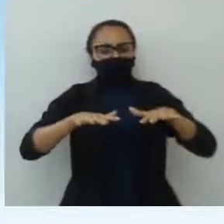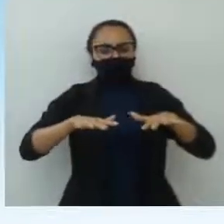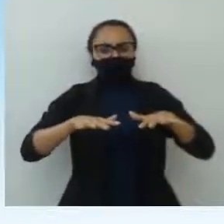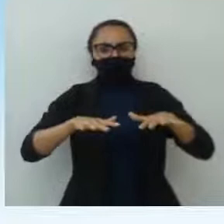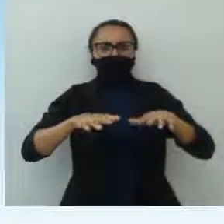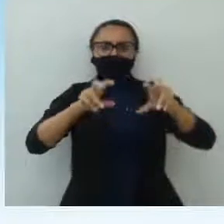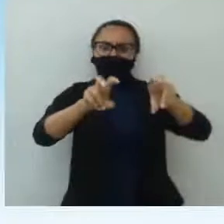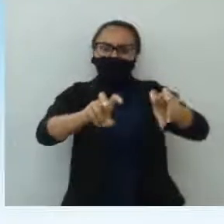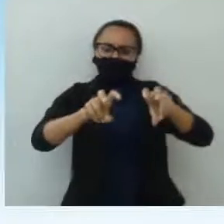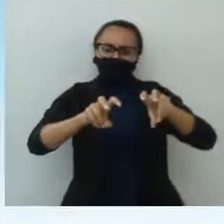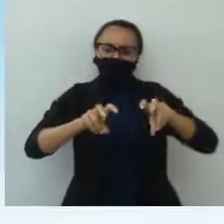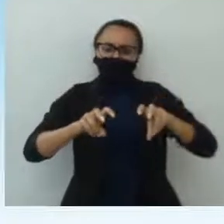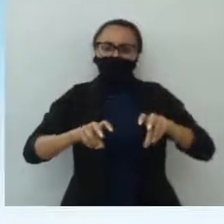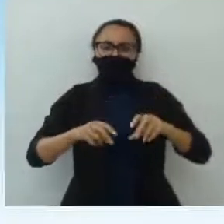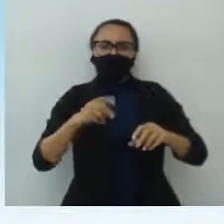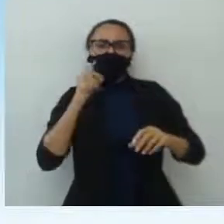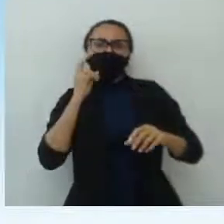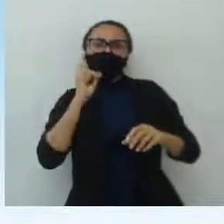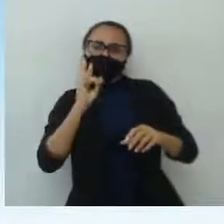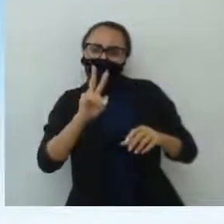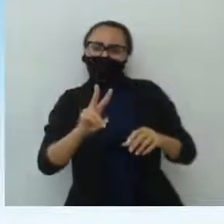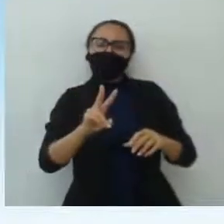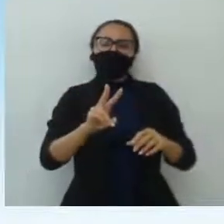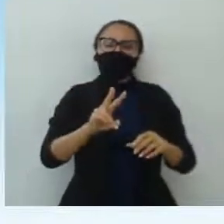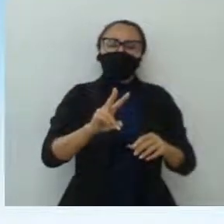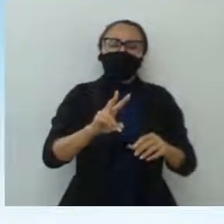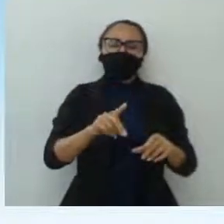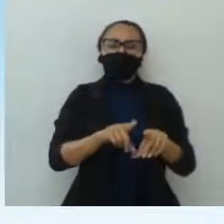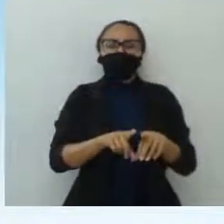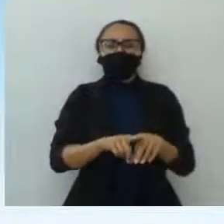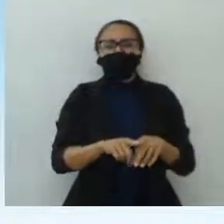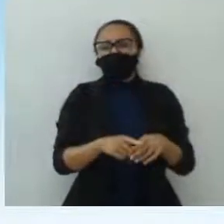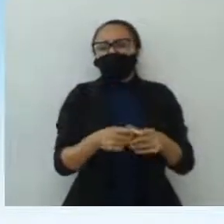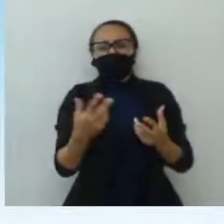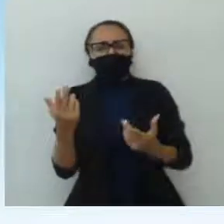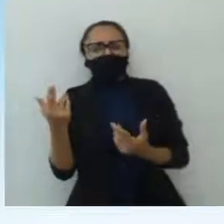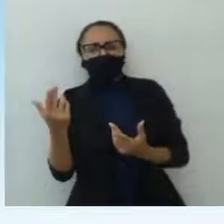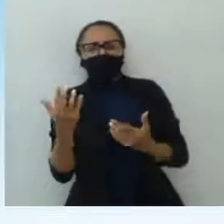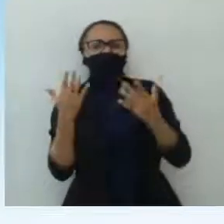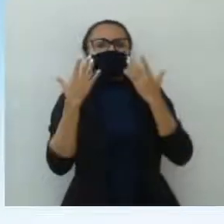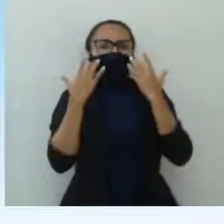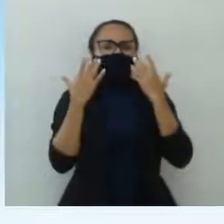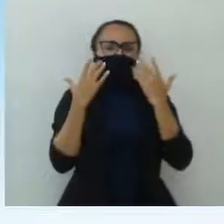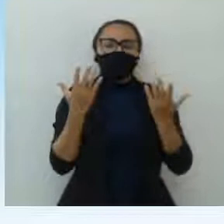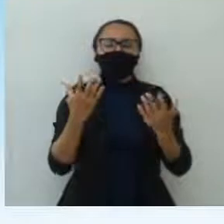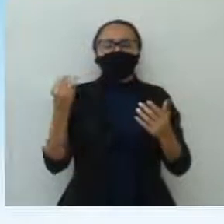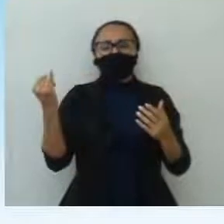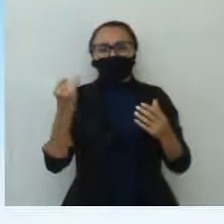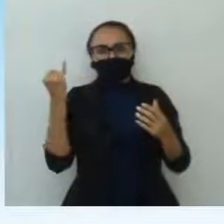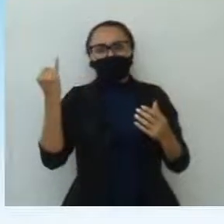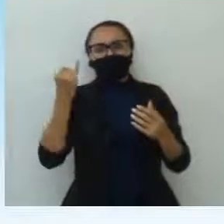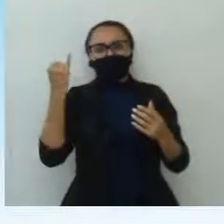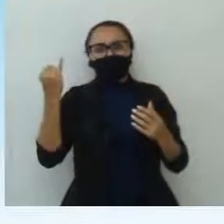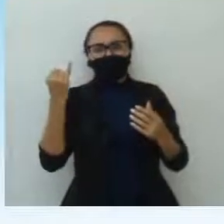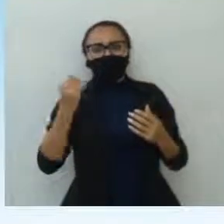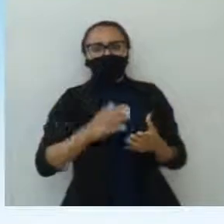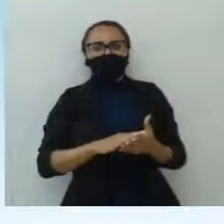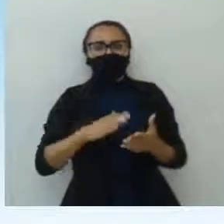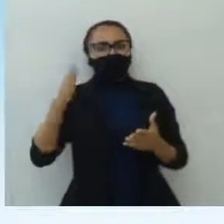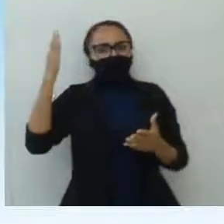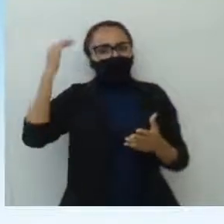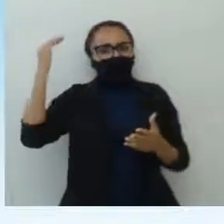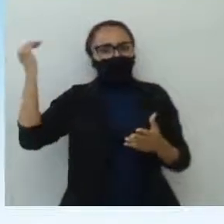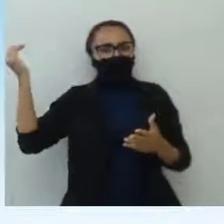apesar de estar olhando para uma câmera, eu sei que você está aí do outro lado. Mesma coisa no teatro. A plateia é super importante porque os atores estão